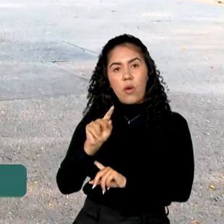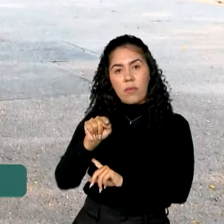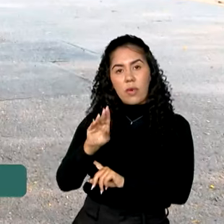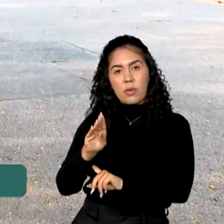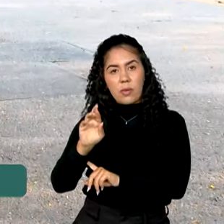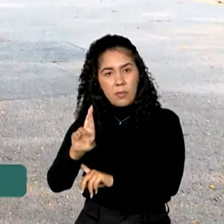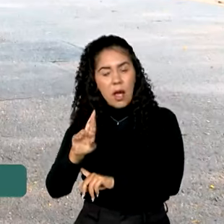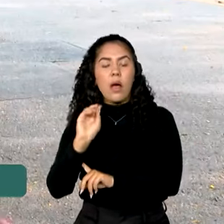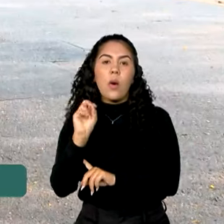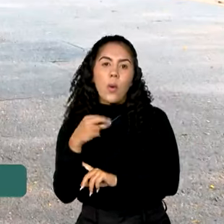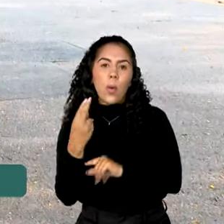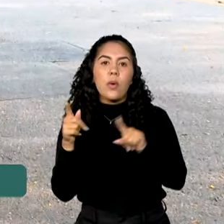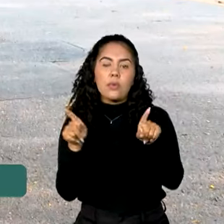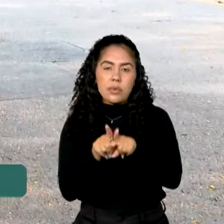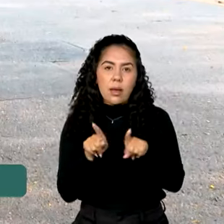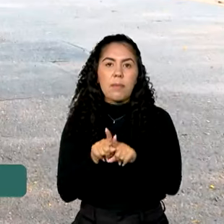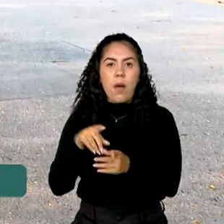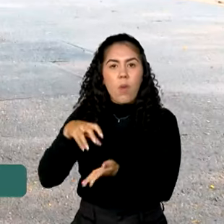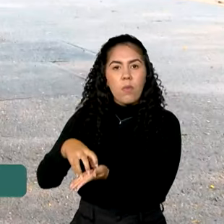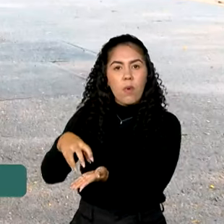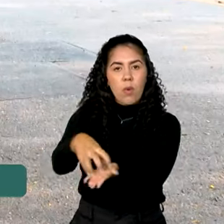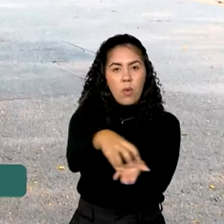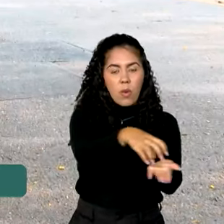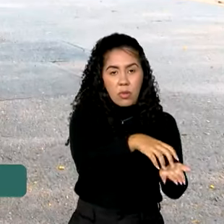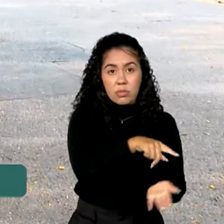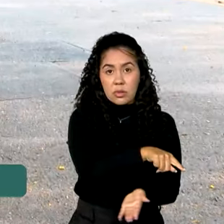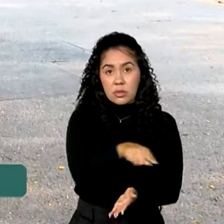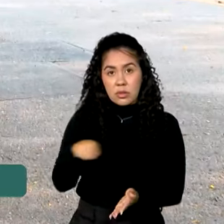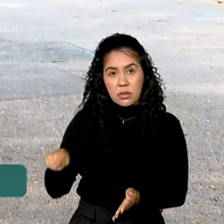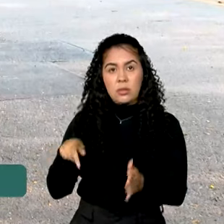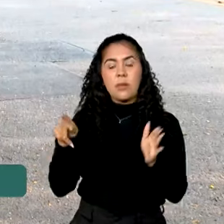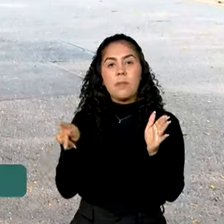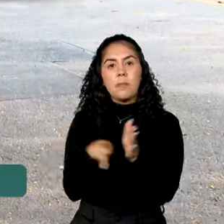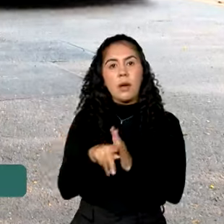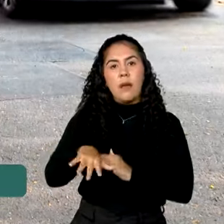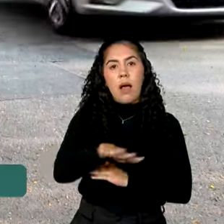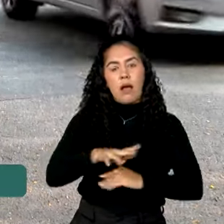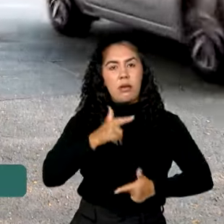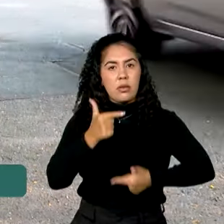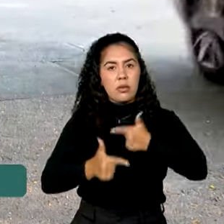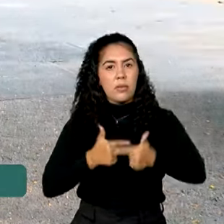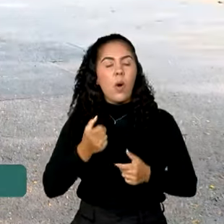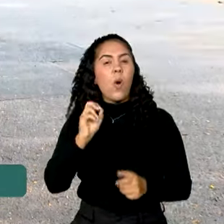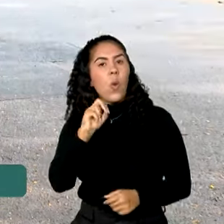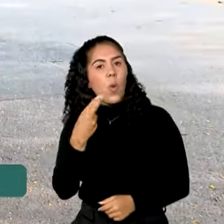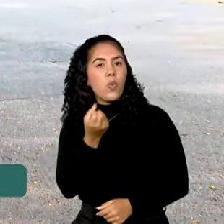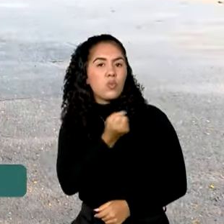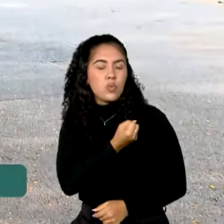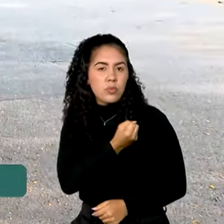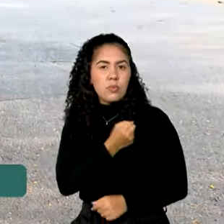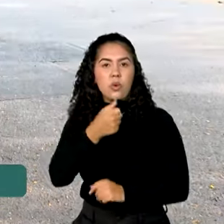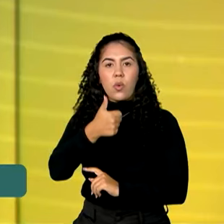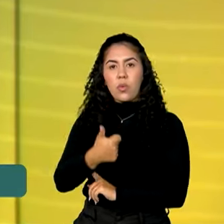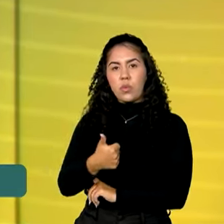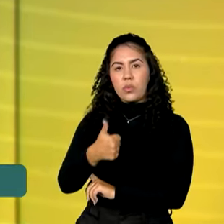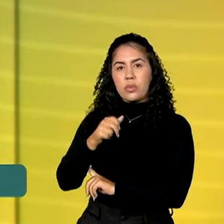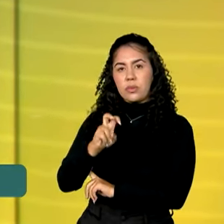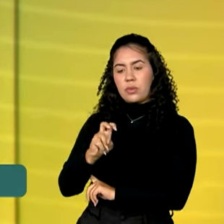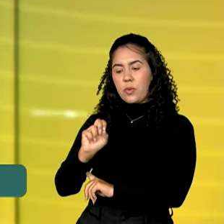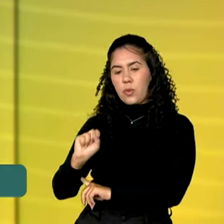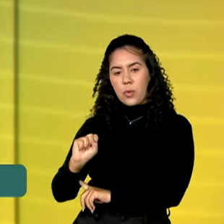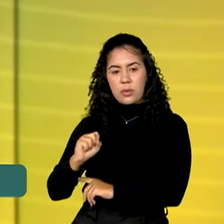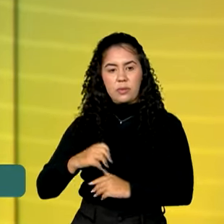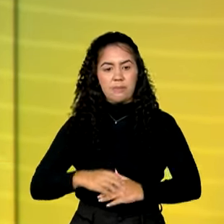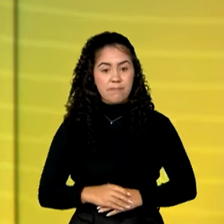do Trabalho e Emprego e nas unidades das Superintendências Regionais do Trabalho pelo telefone 158.